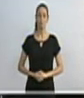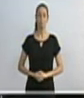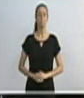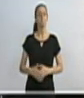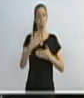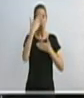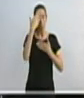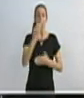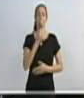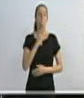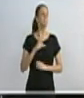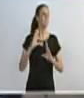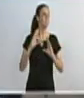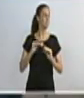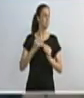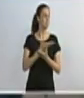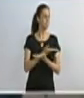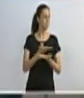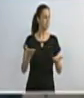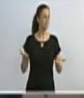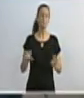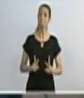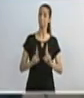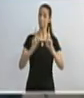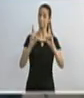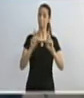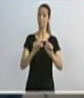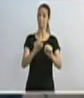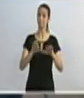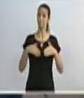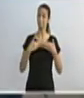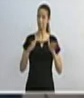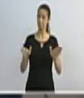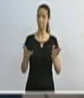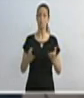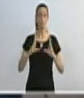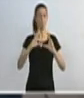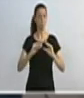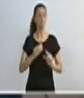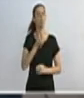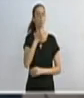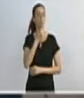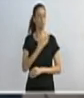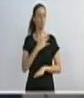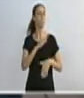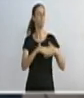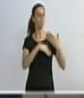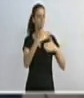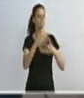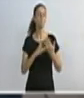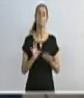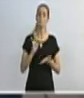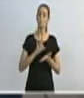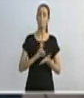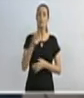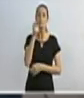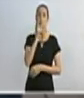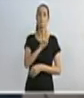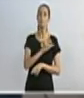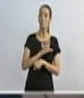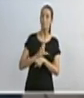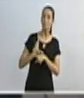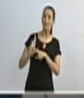Obrigado, boa noite, senhoras e senhores. Esperamos que essa audiência da noite seja muito produtiva e que possamos sair daqui com